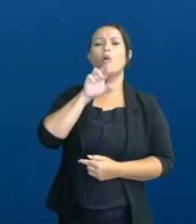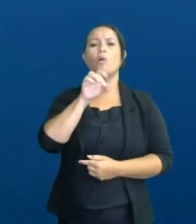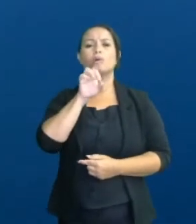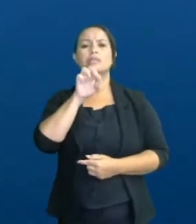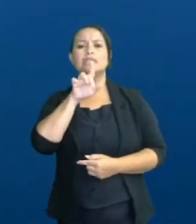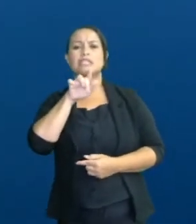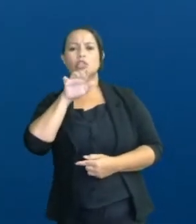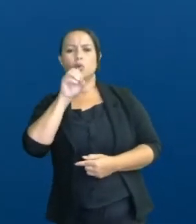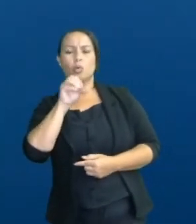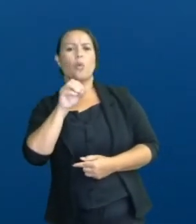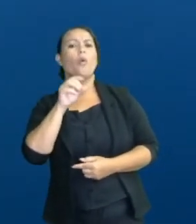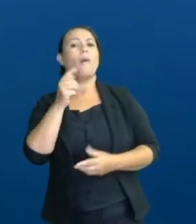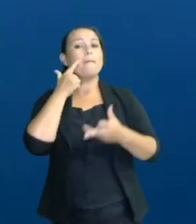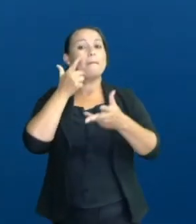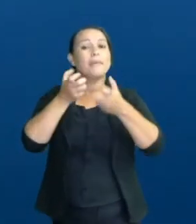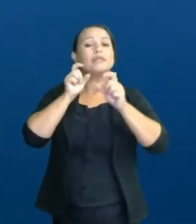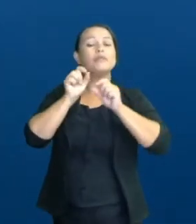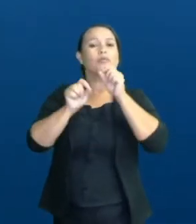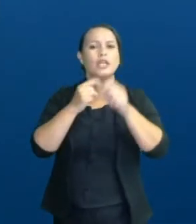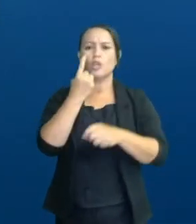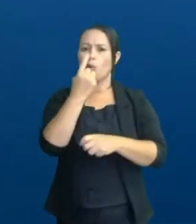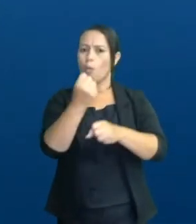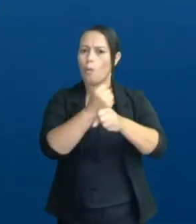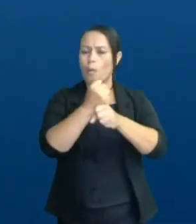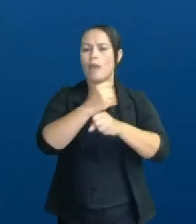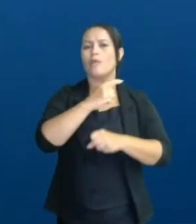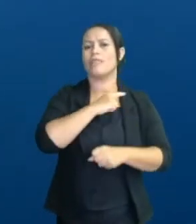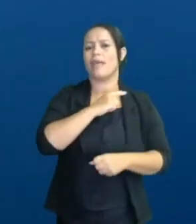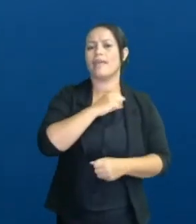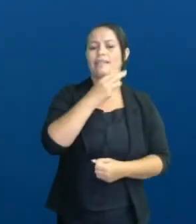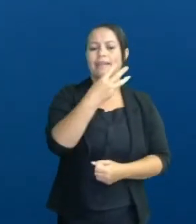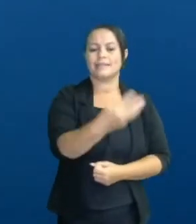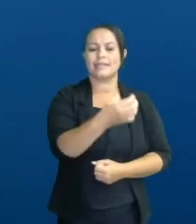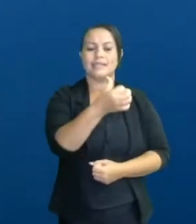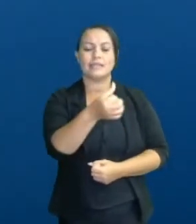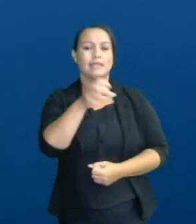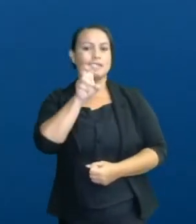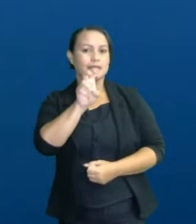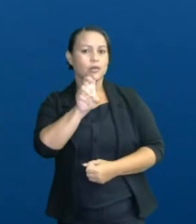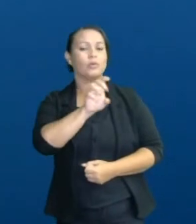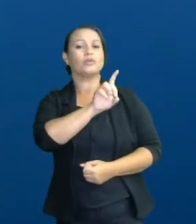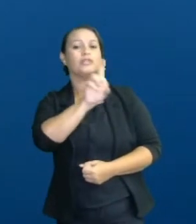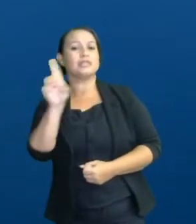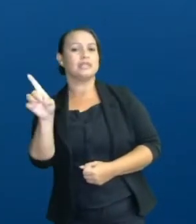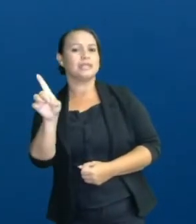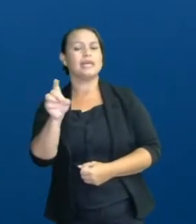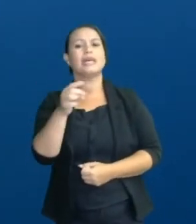nós percebemos que um ano tem 365 dias e 6